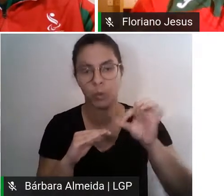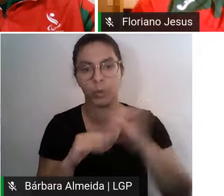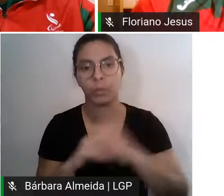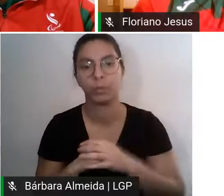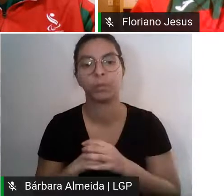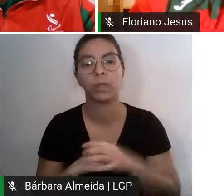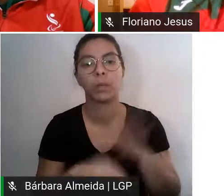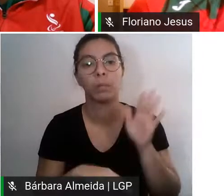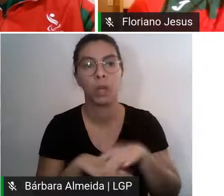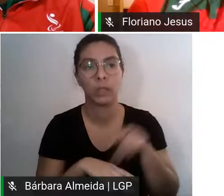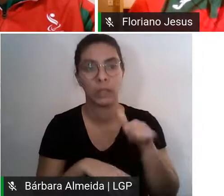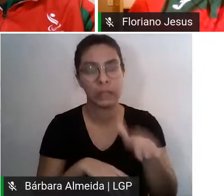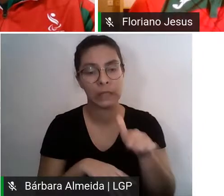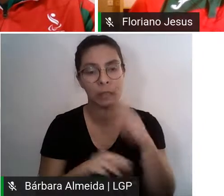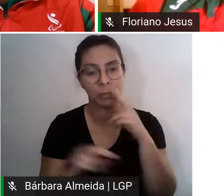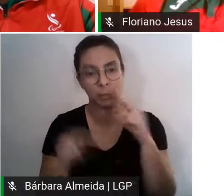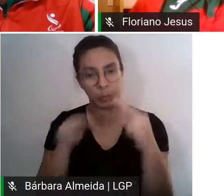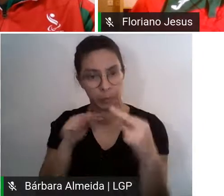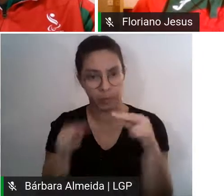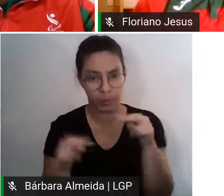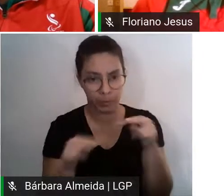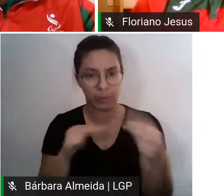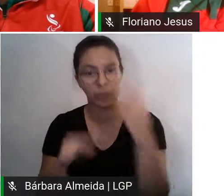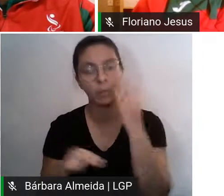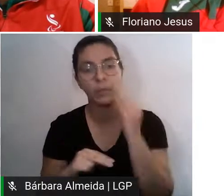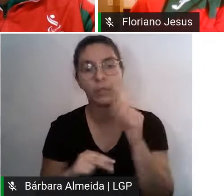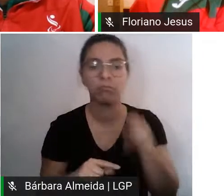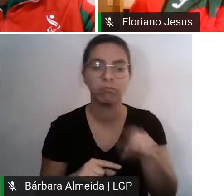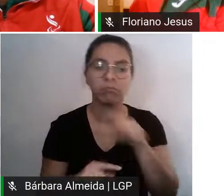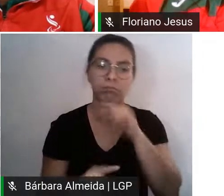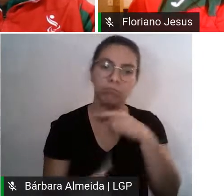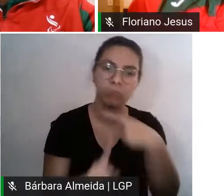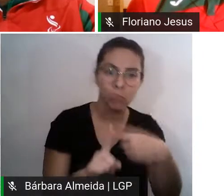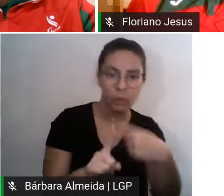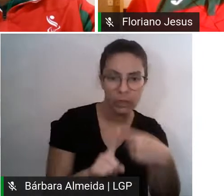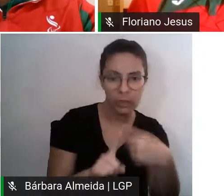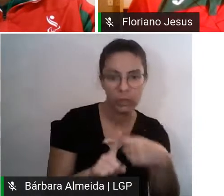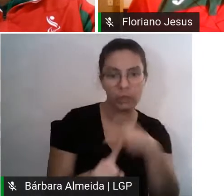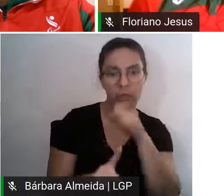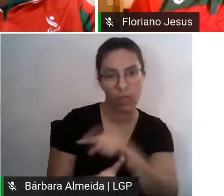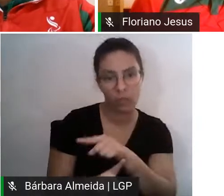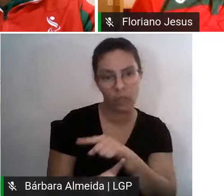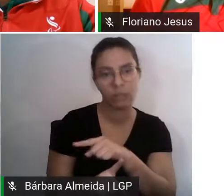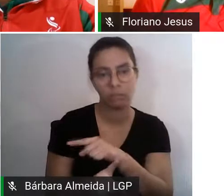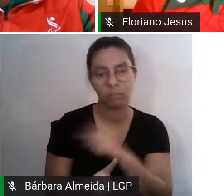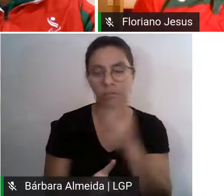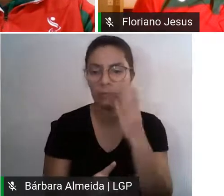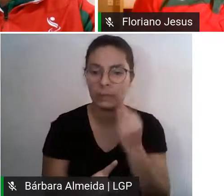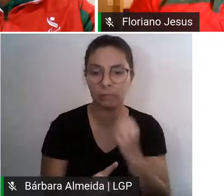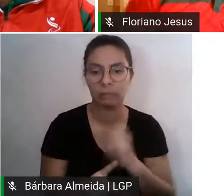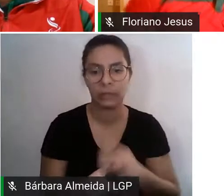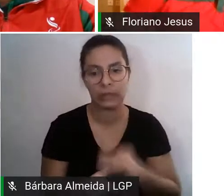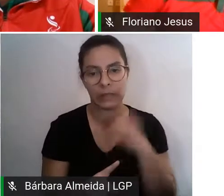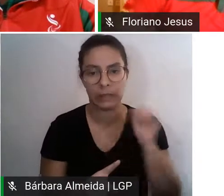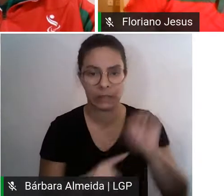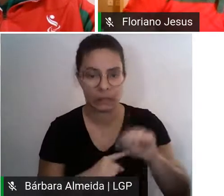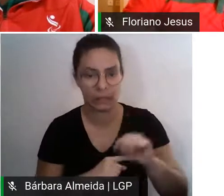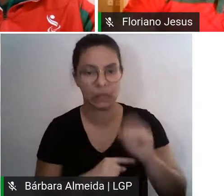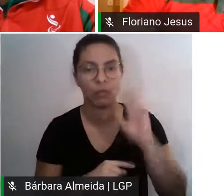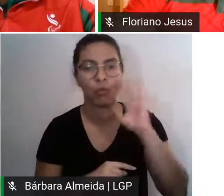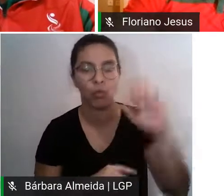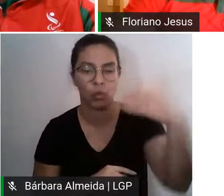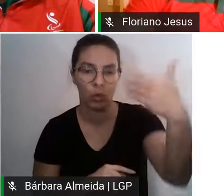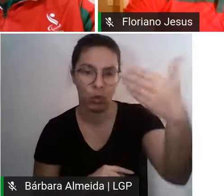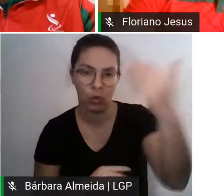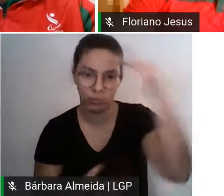perspectiva, podemos estar otimistas quanto à obtenção de resultados no futuro,